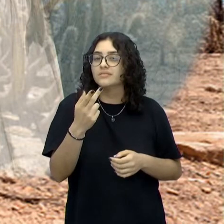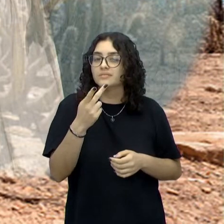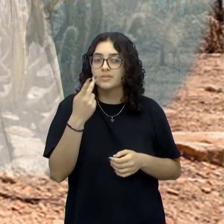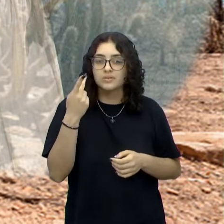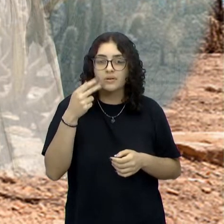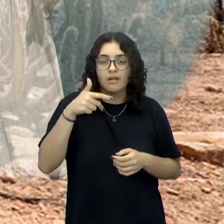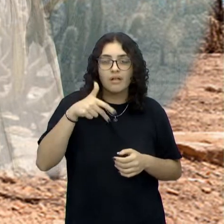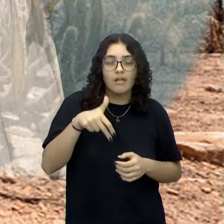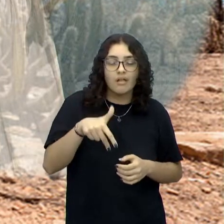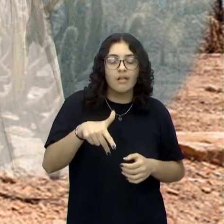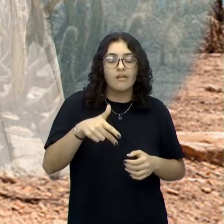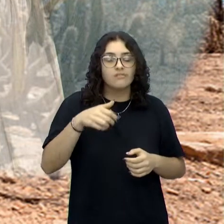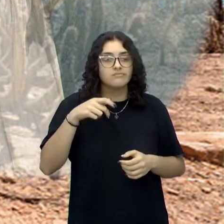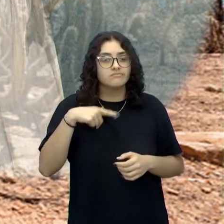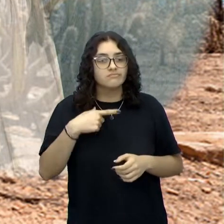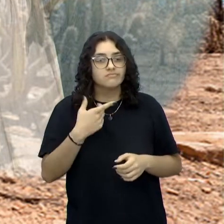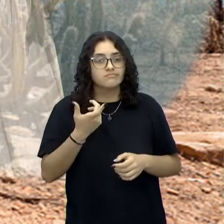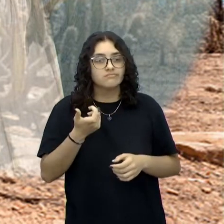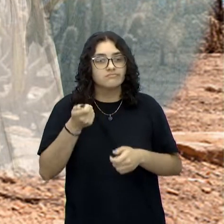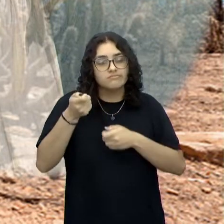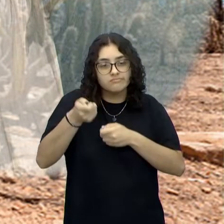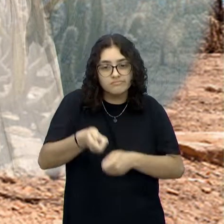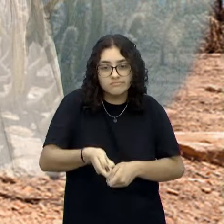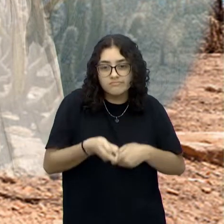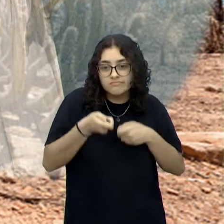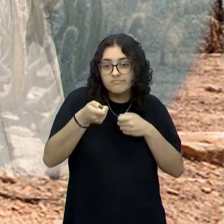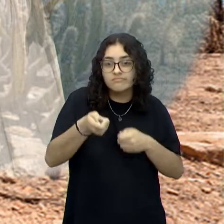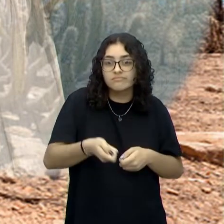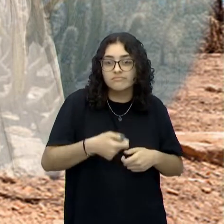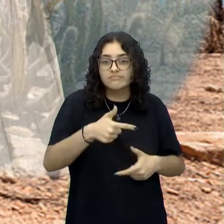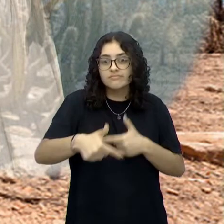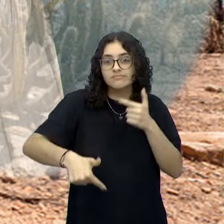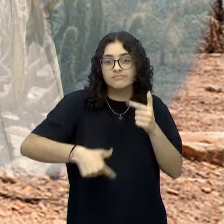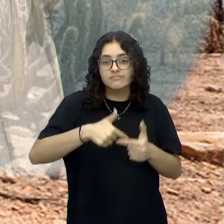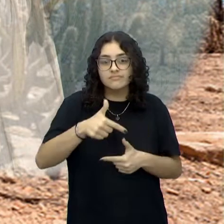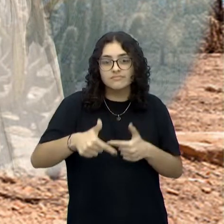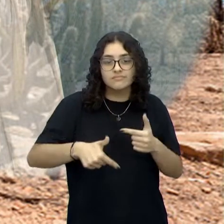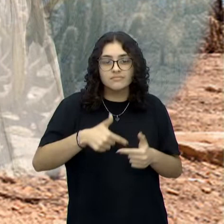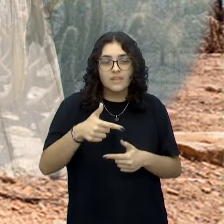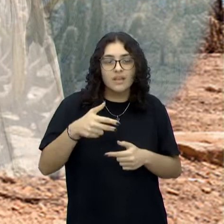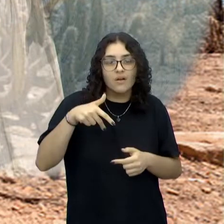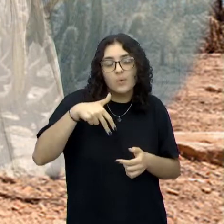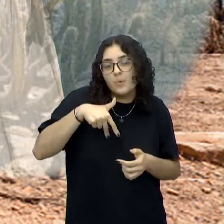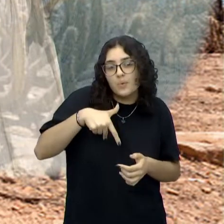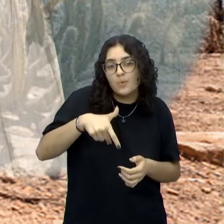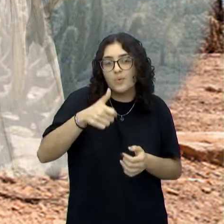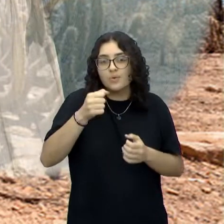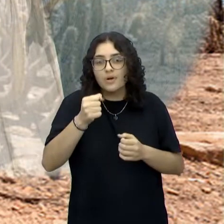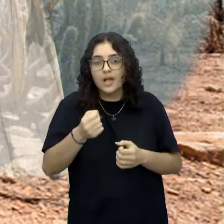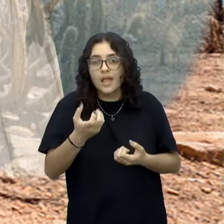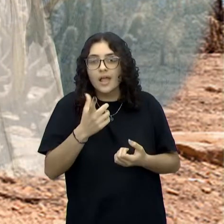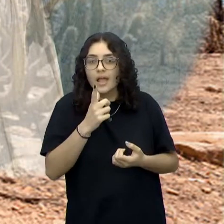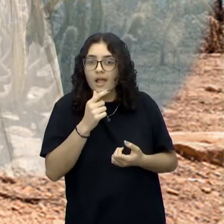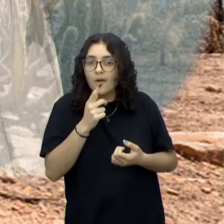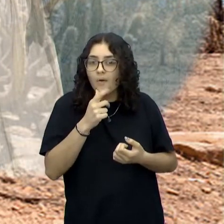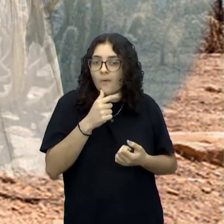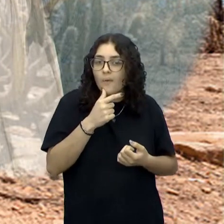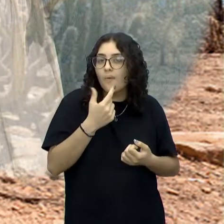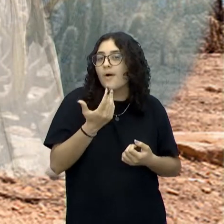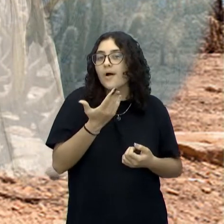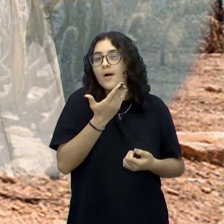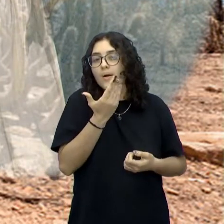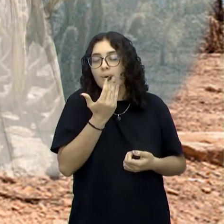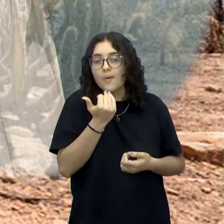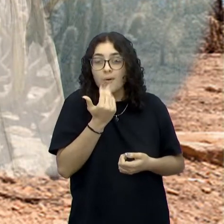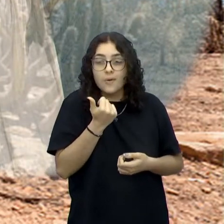peregrino nordestino aí que está fazendo aí a sua peregrinação pelo sertão em busca de água, em busca de